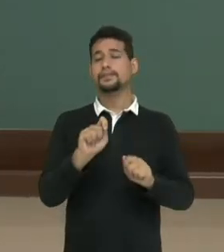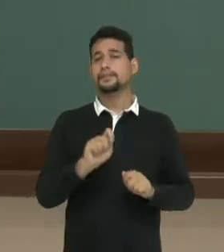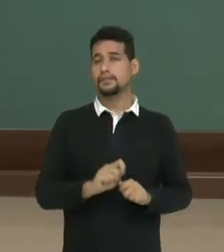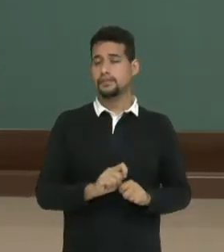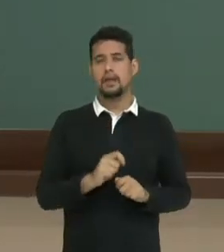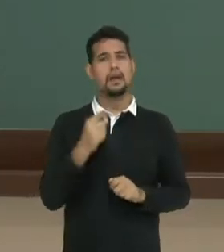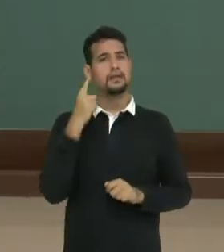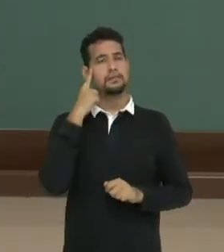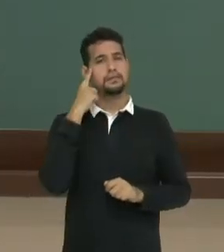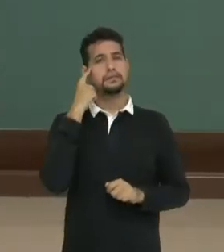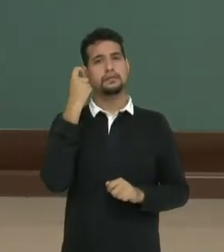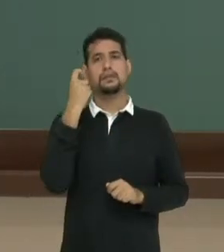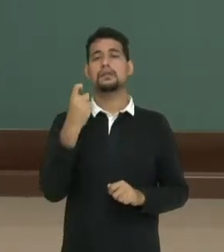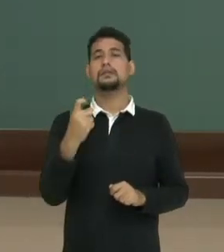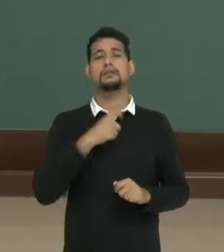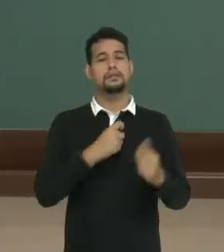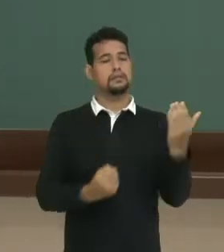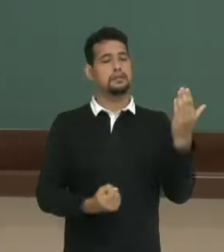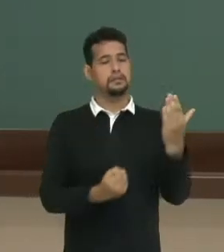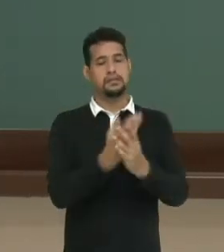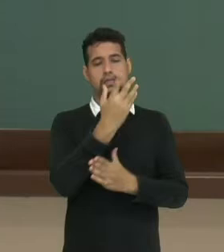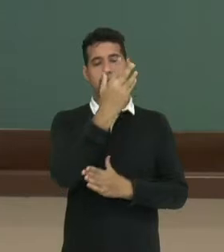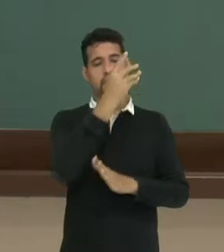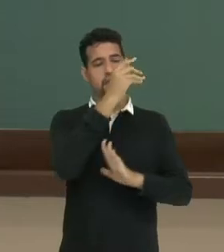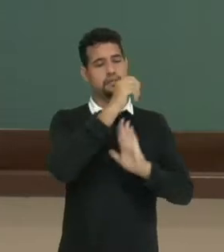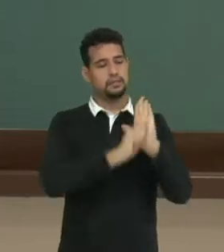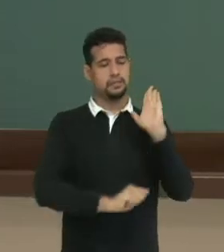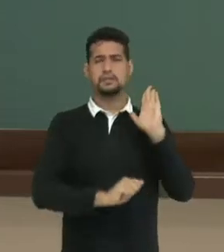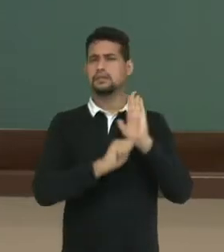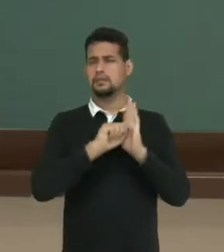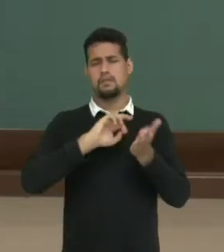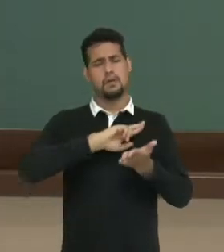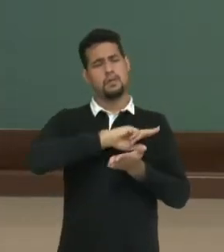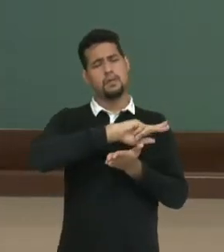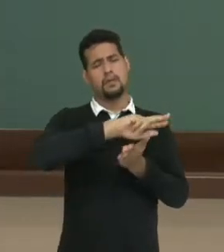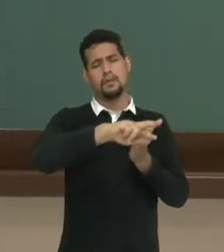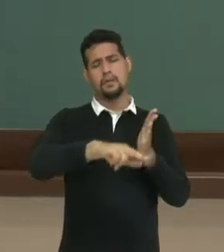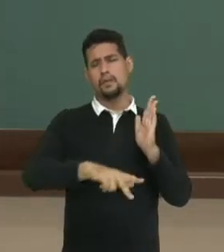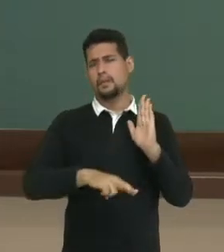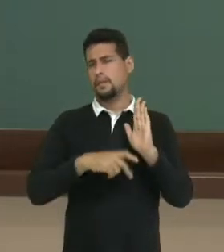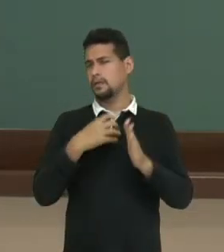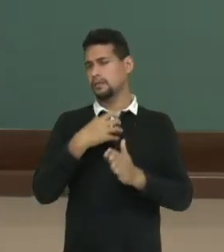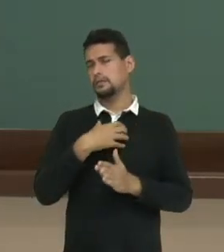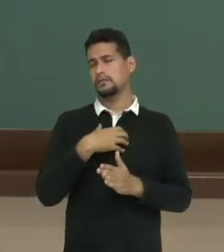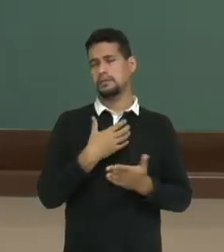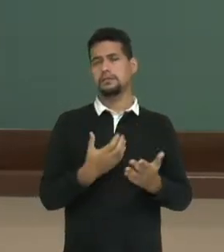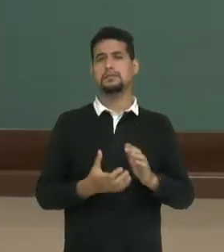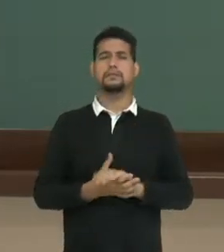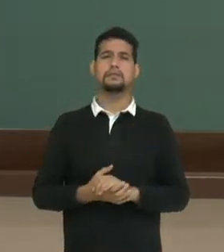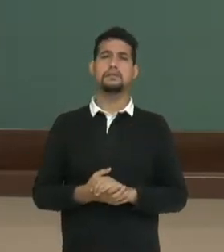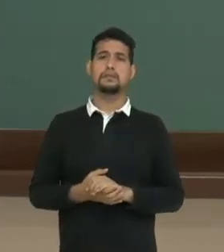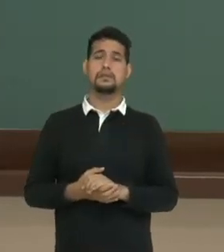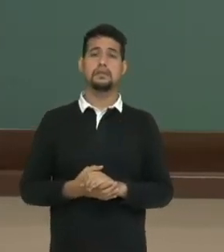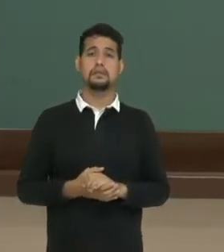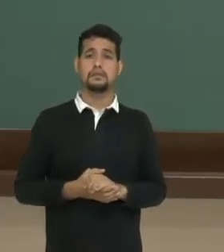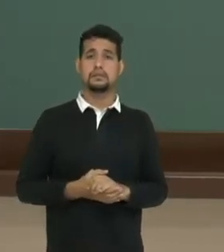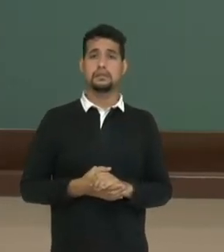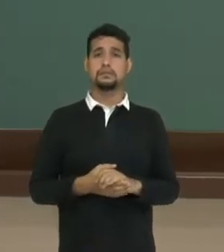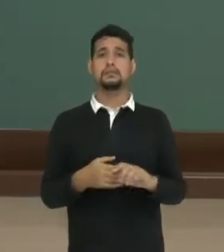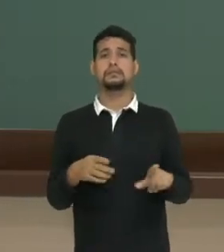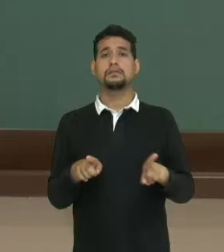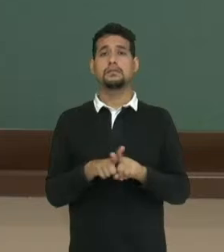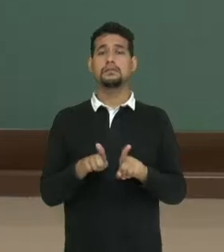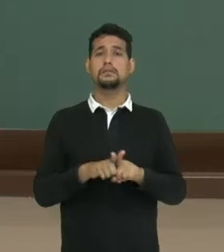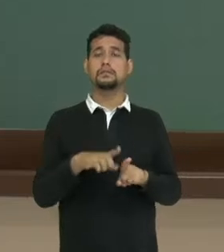a possibilidade de produção de textos dos mais variados gêneros discursivos, Também foi criada